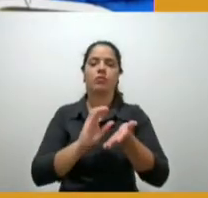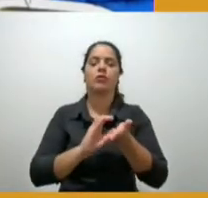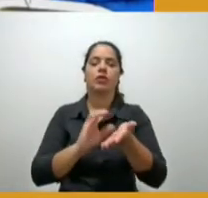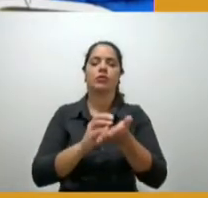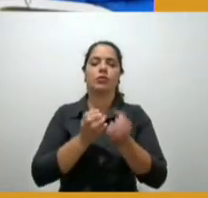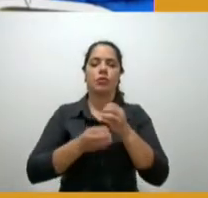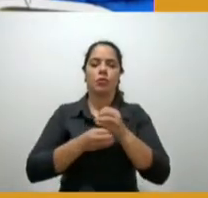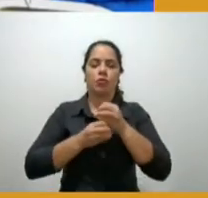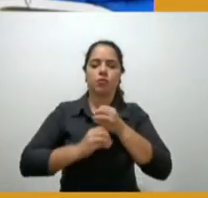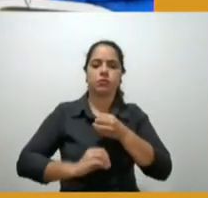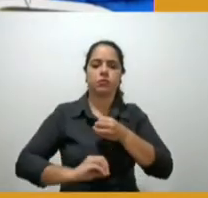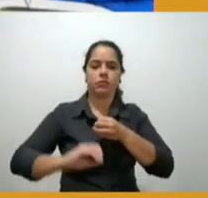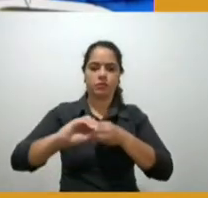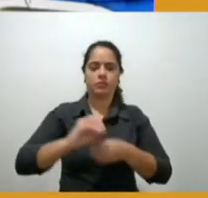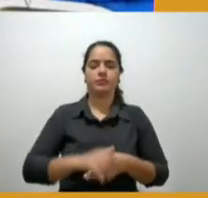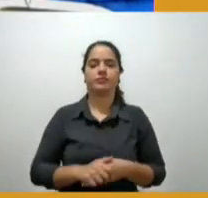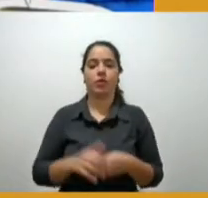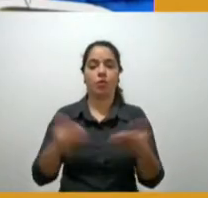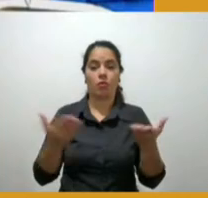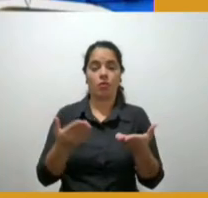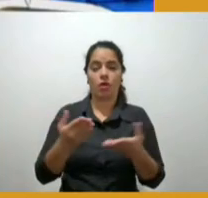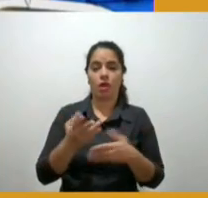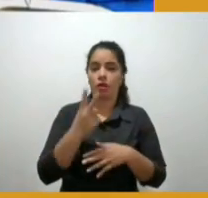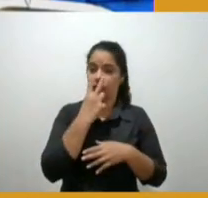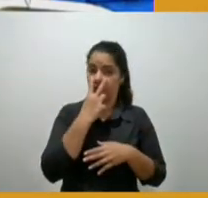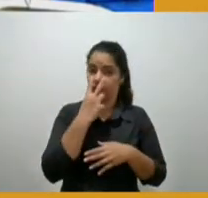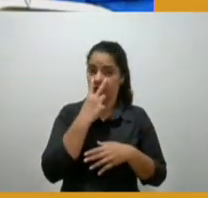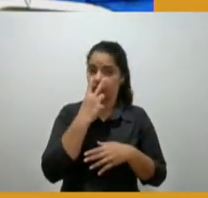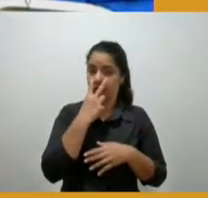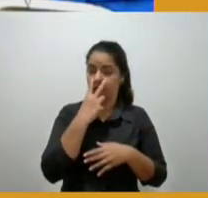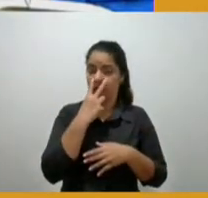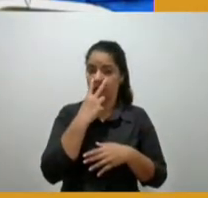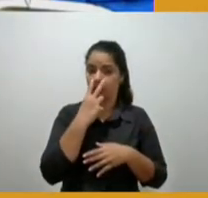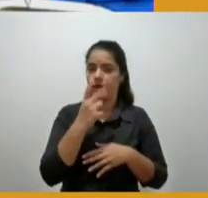metropolitana, assim, Vitória, que já tem por investimento público